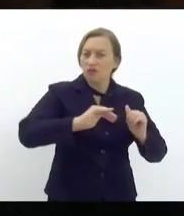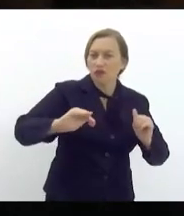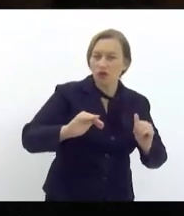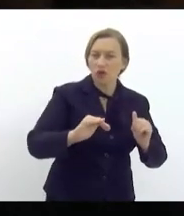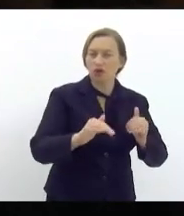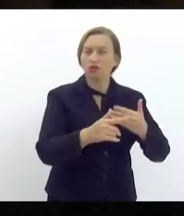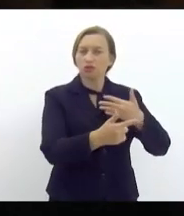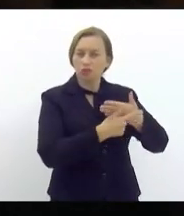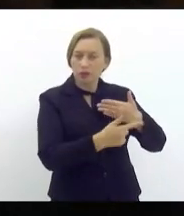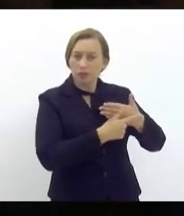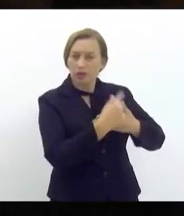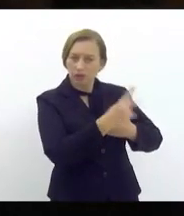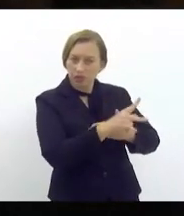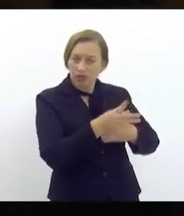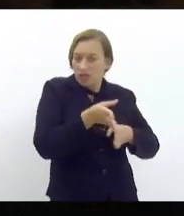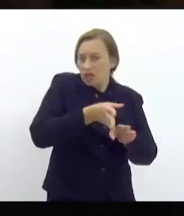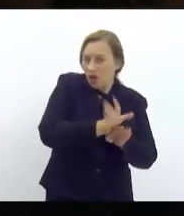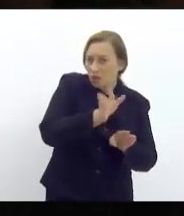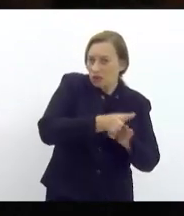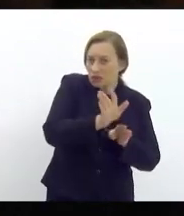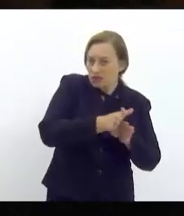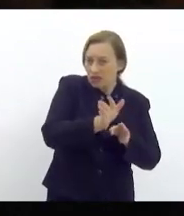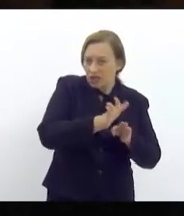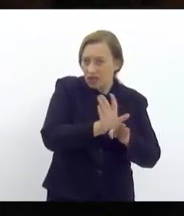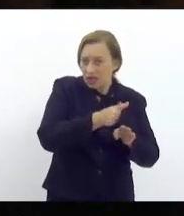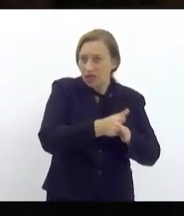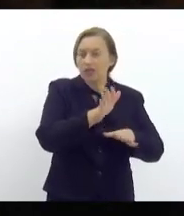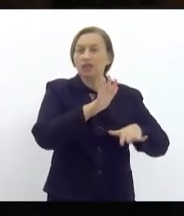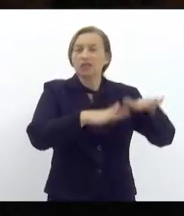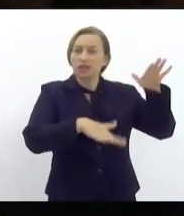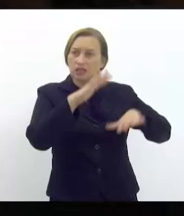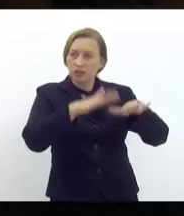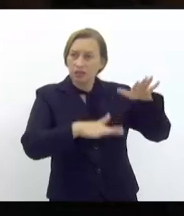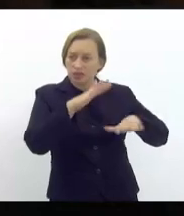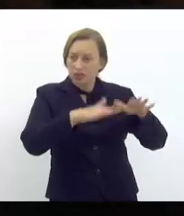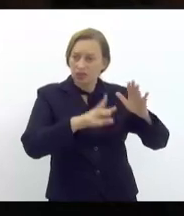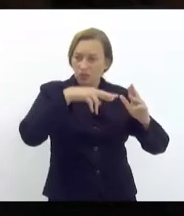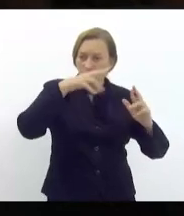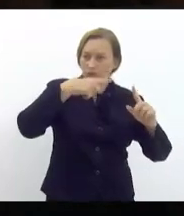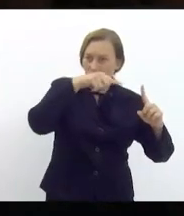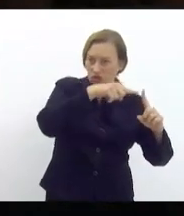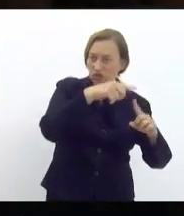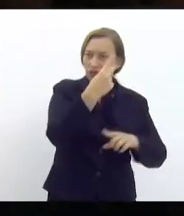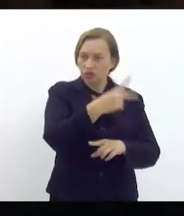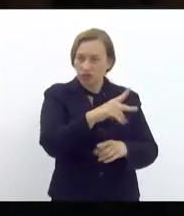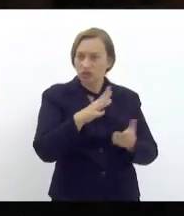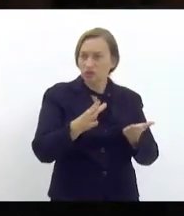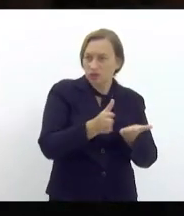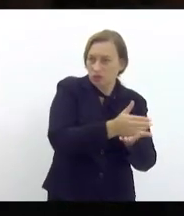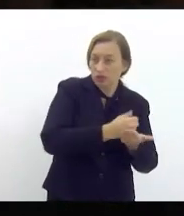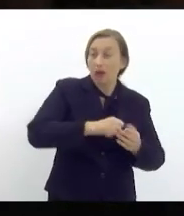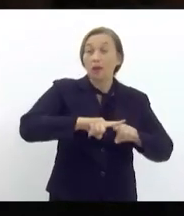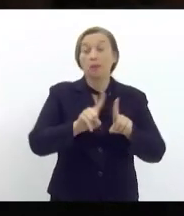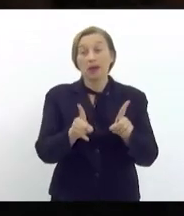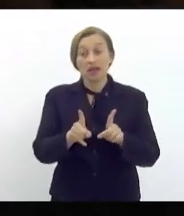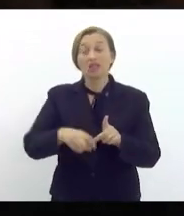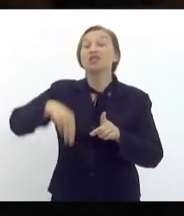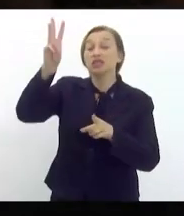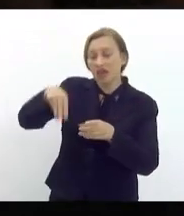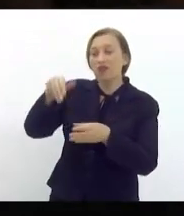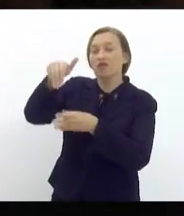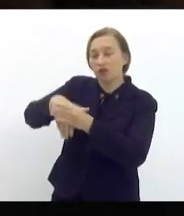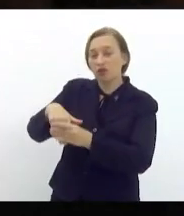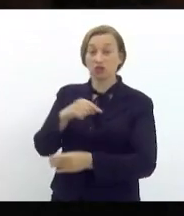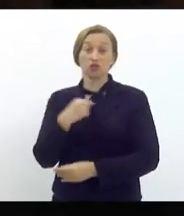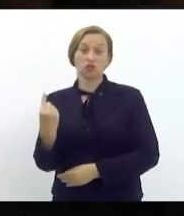executivo oriente determinados parâmetros para o orçamento mas quem vota são os 70 deputados quem vota somos